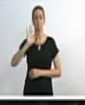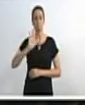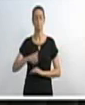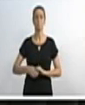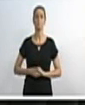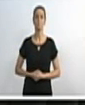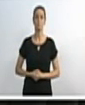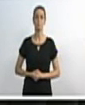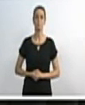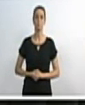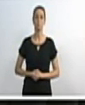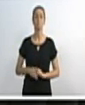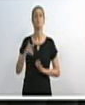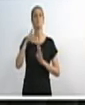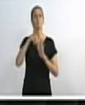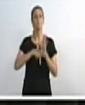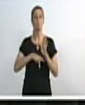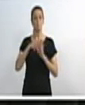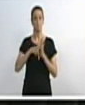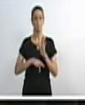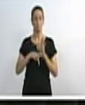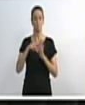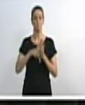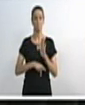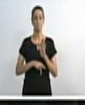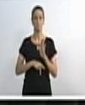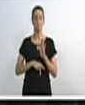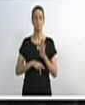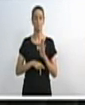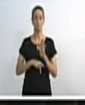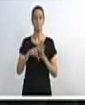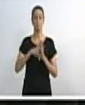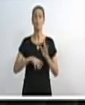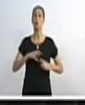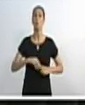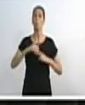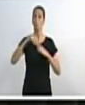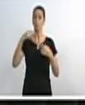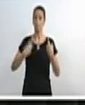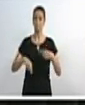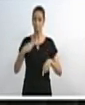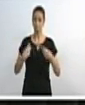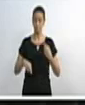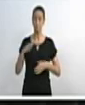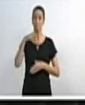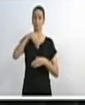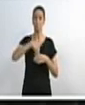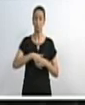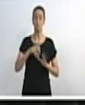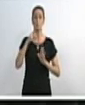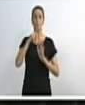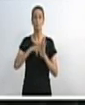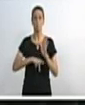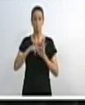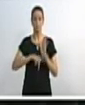então, projeto, na verdade, em única discussão e votação, a redação final do projeto de lei